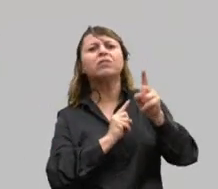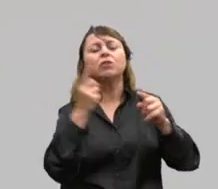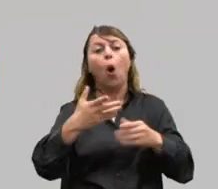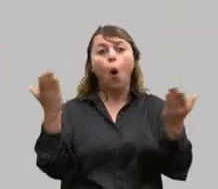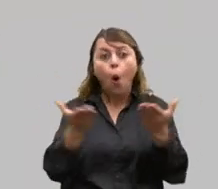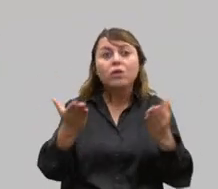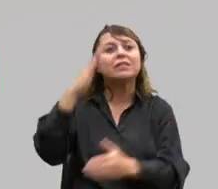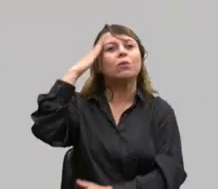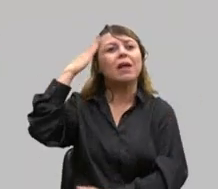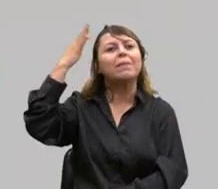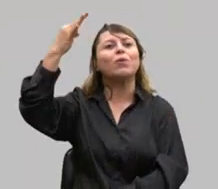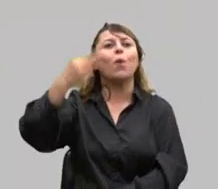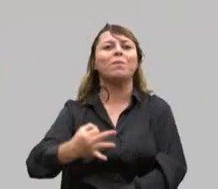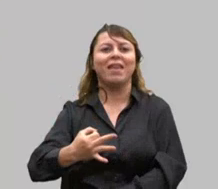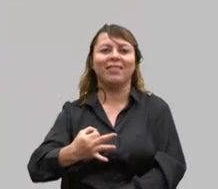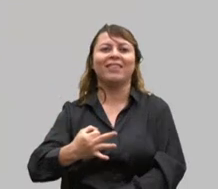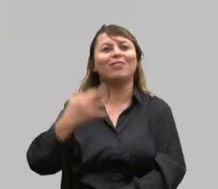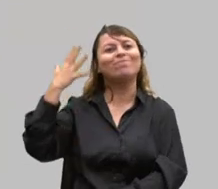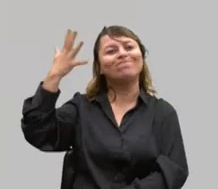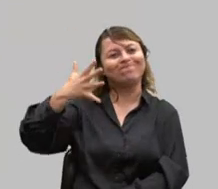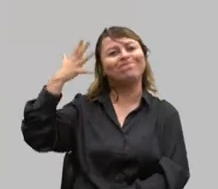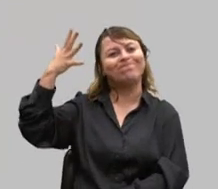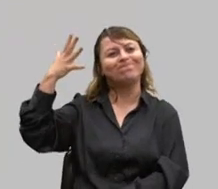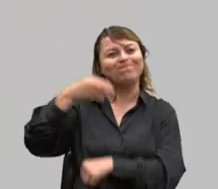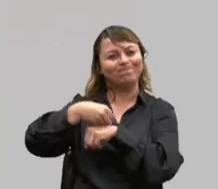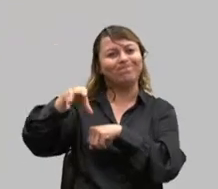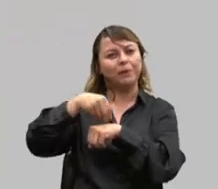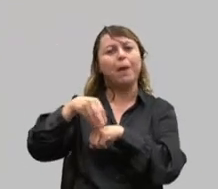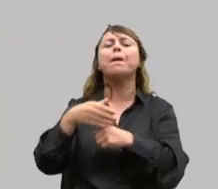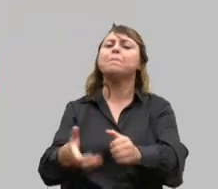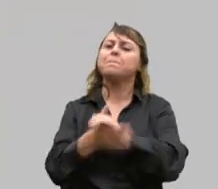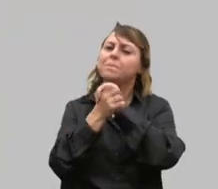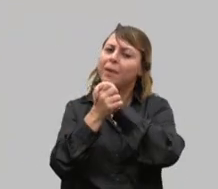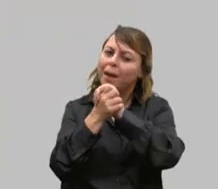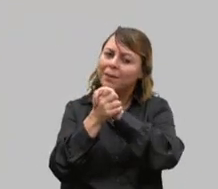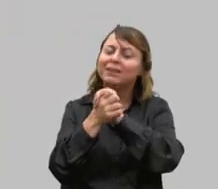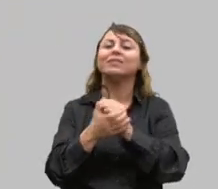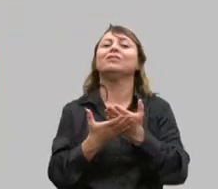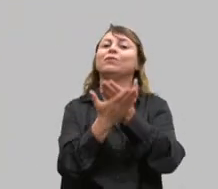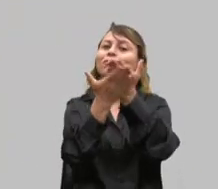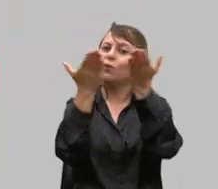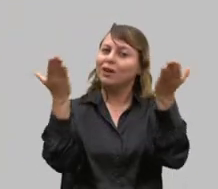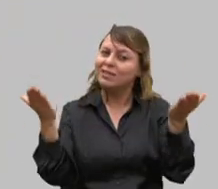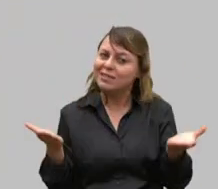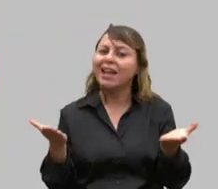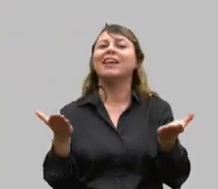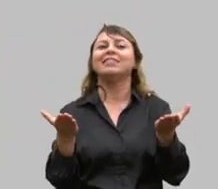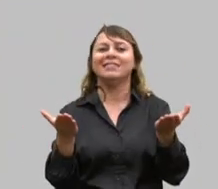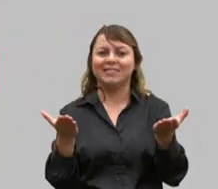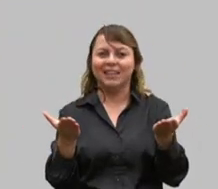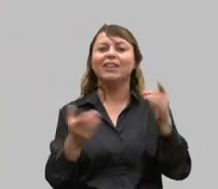quem vocês estão falando então parabéns a vocês que se propõe a realmente entender o que é verdadeiro político